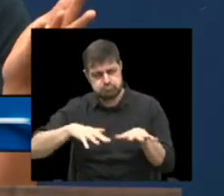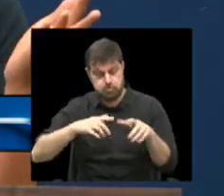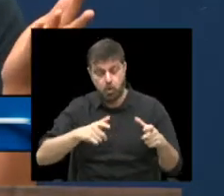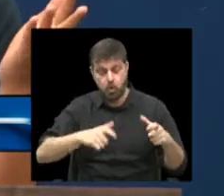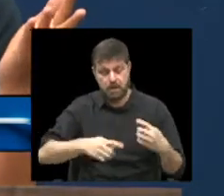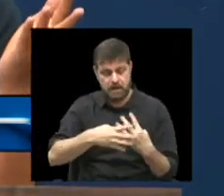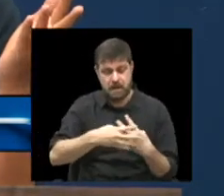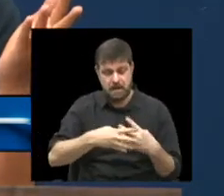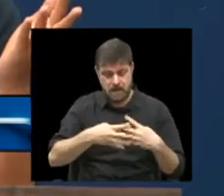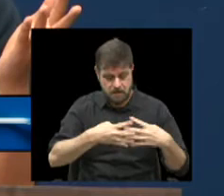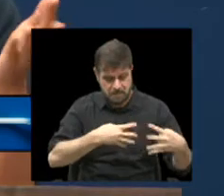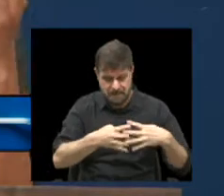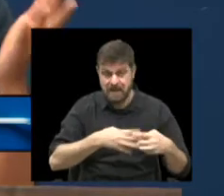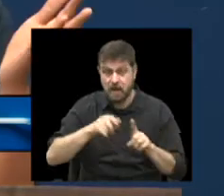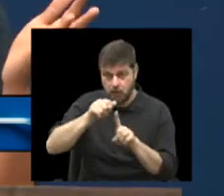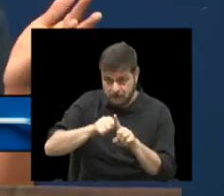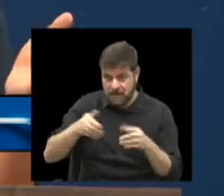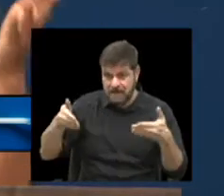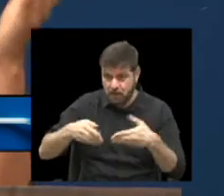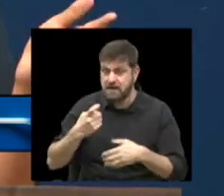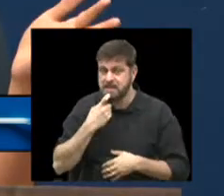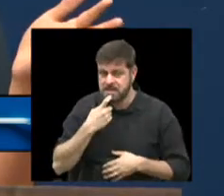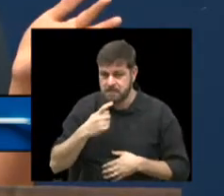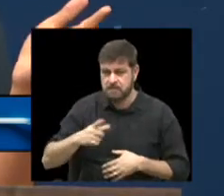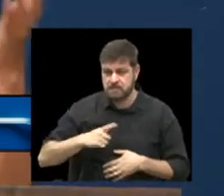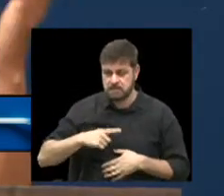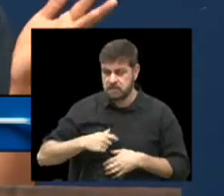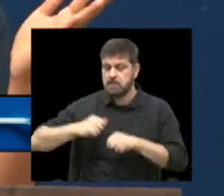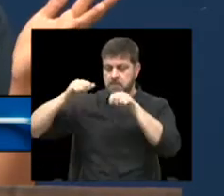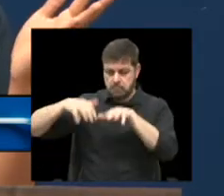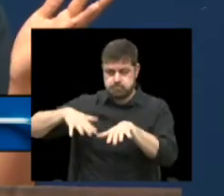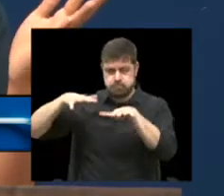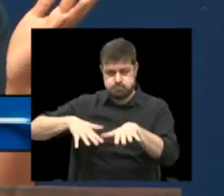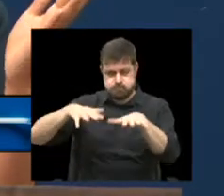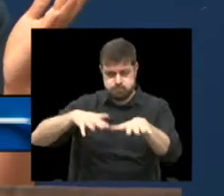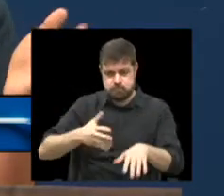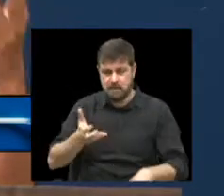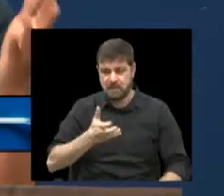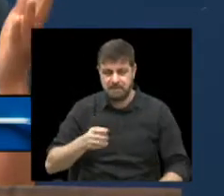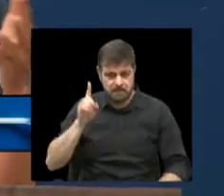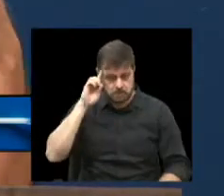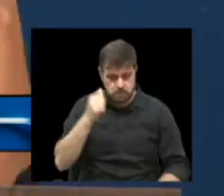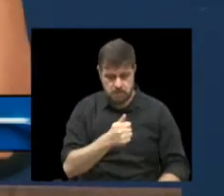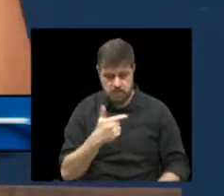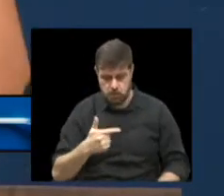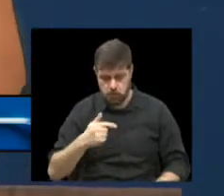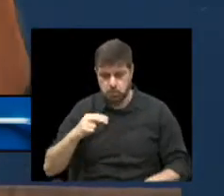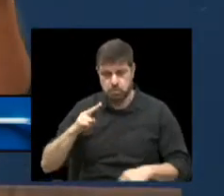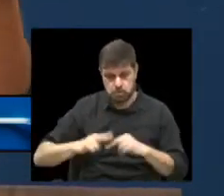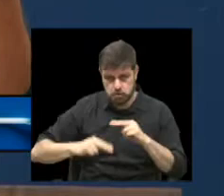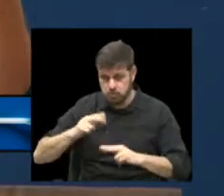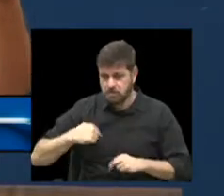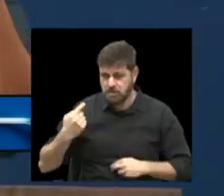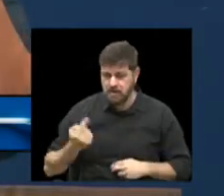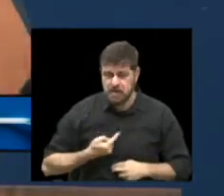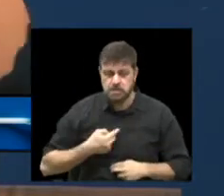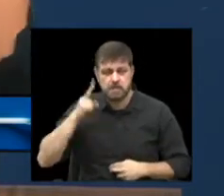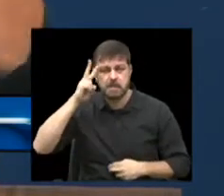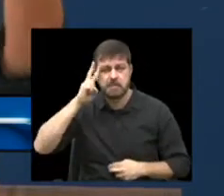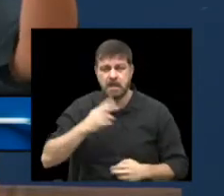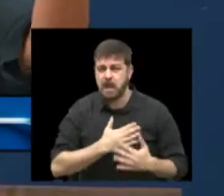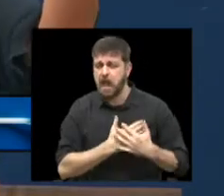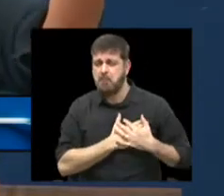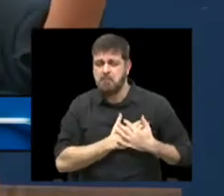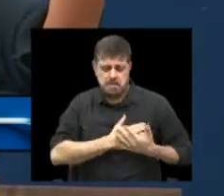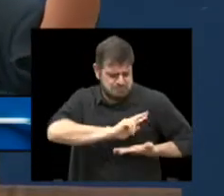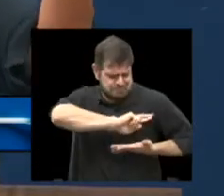vai acontecer ainda esse mês, e dizer que nesse 12 de junho, Dia dos Namorados, é importante que a gente saúde o amor na sua